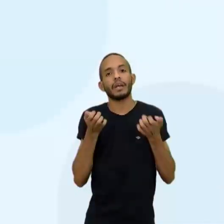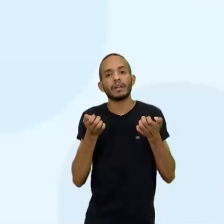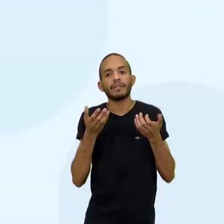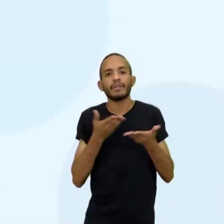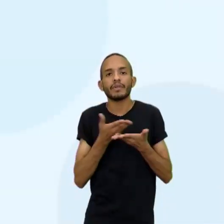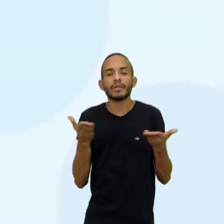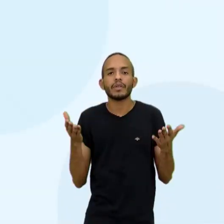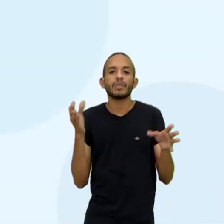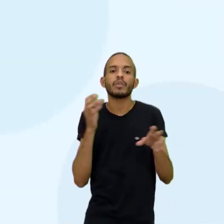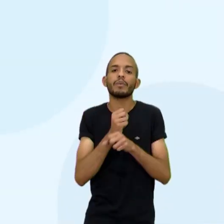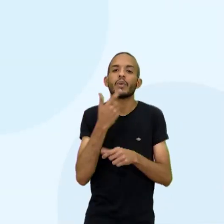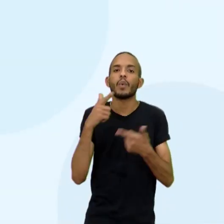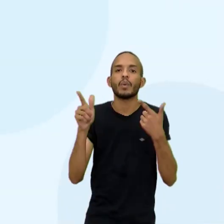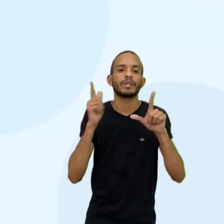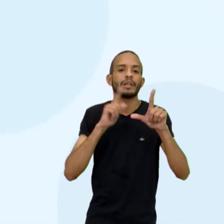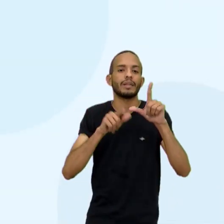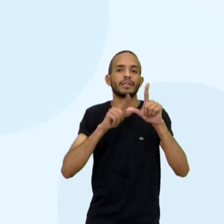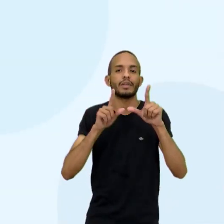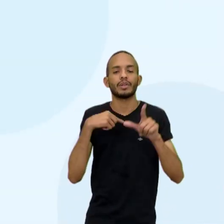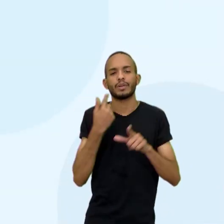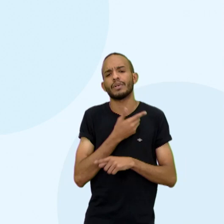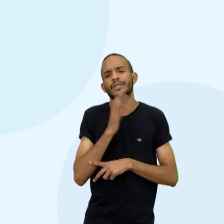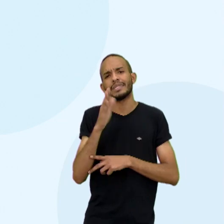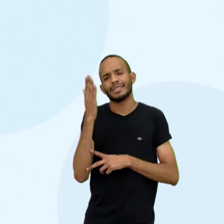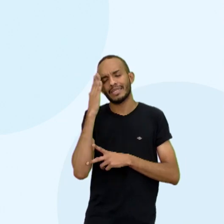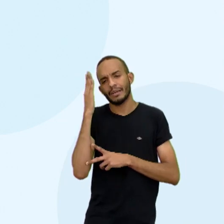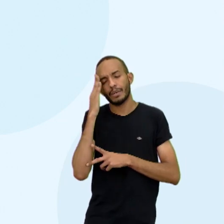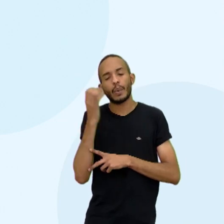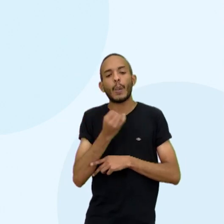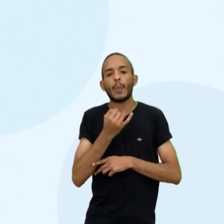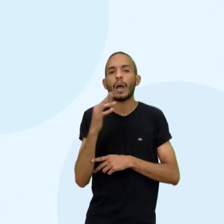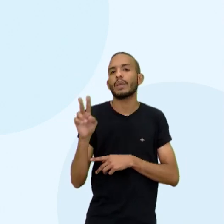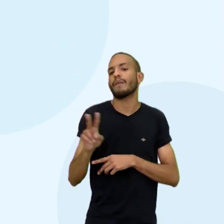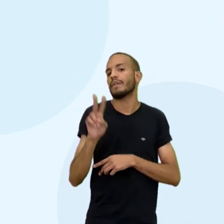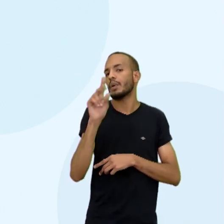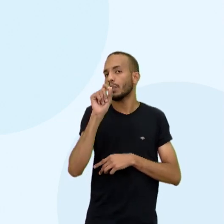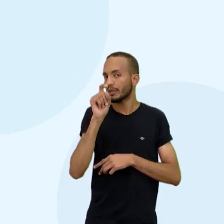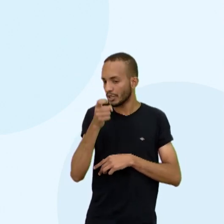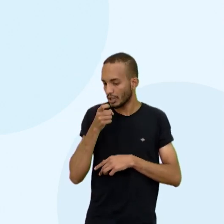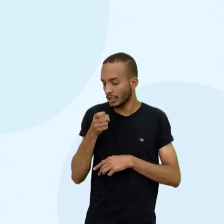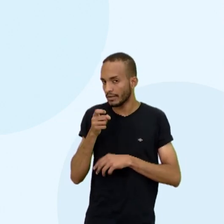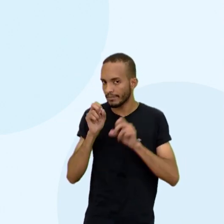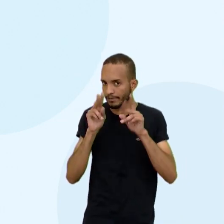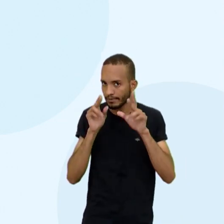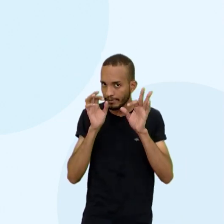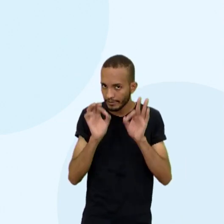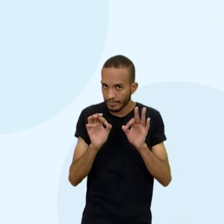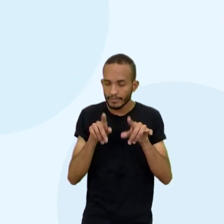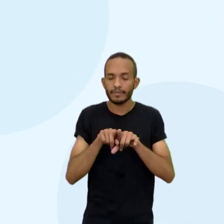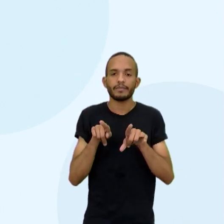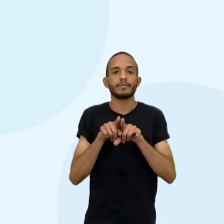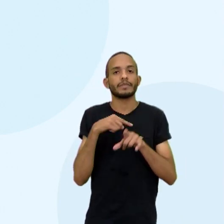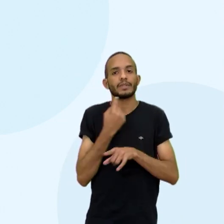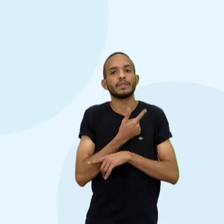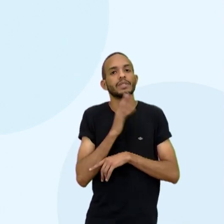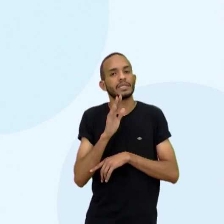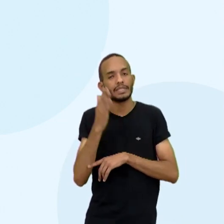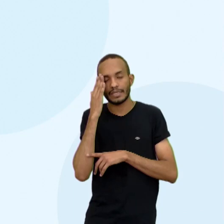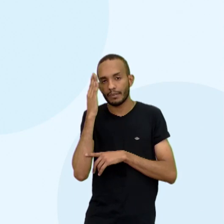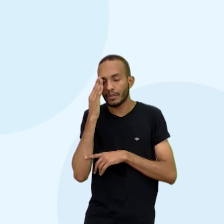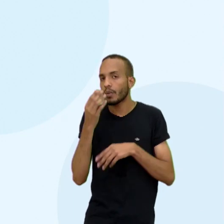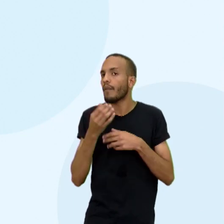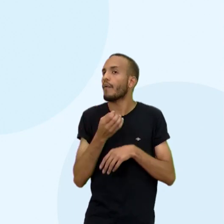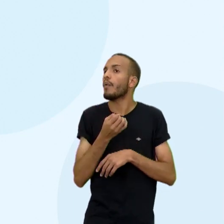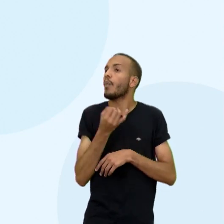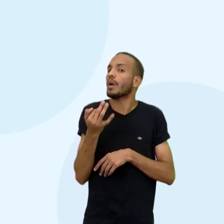vocês calculem as outras letras. A gente já sabe, então, quanto vale o X, tá certo? A gente já sabe quanto vale